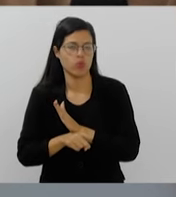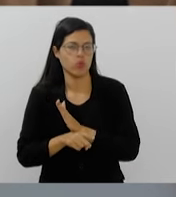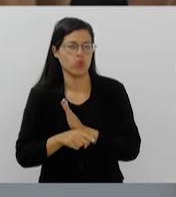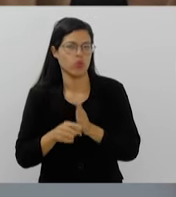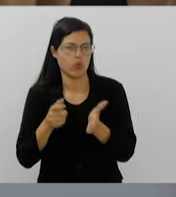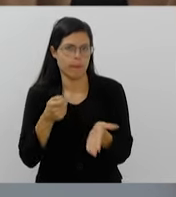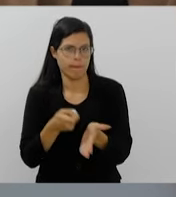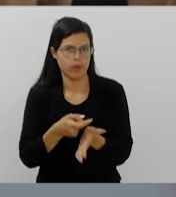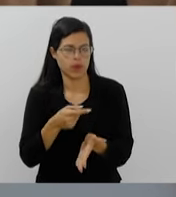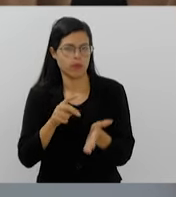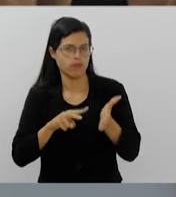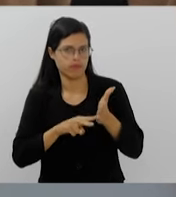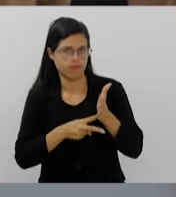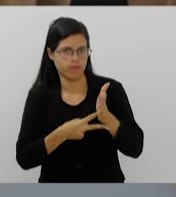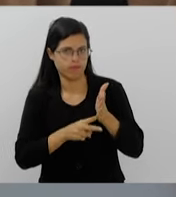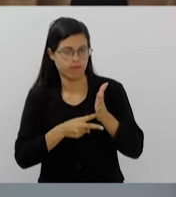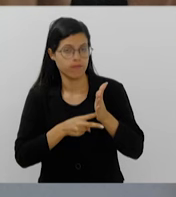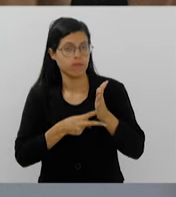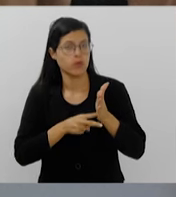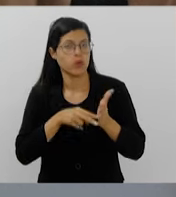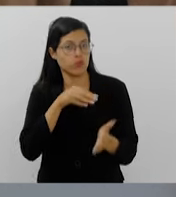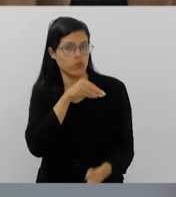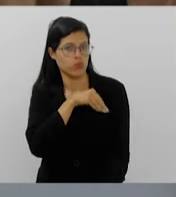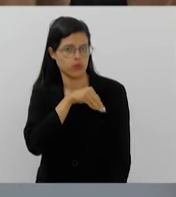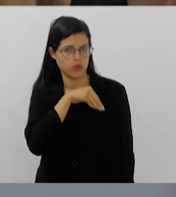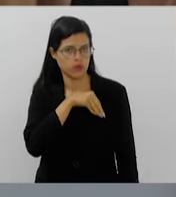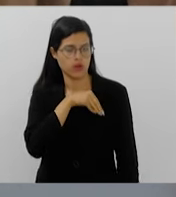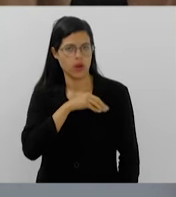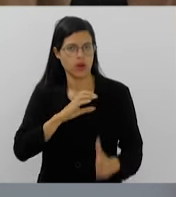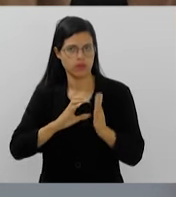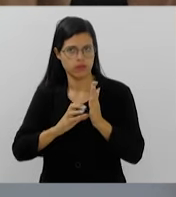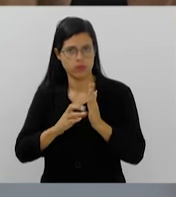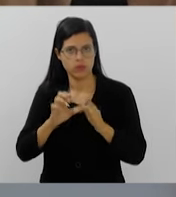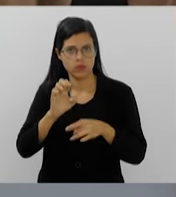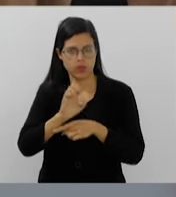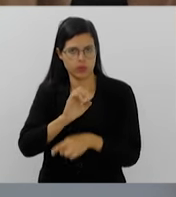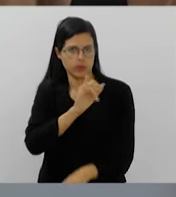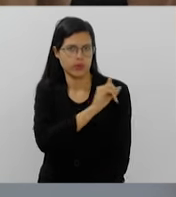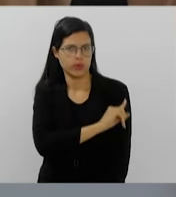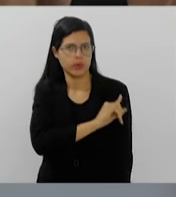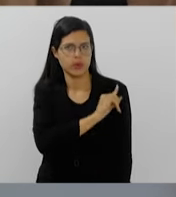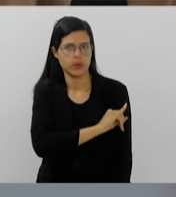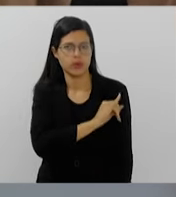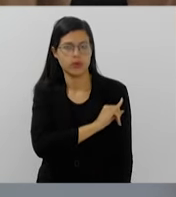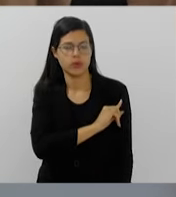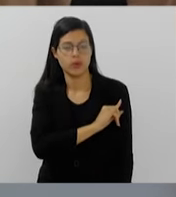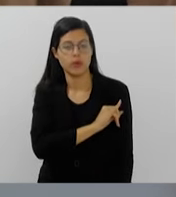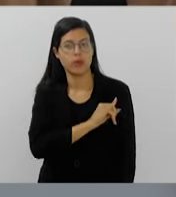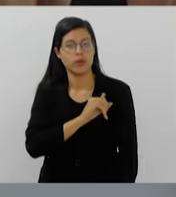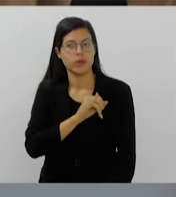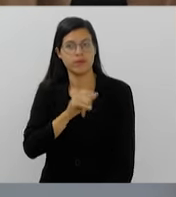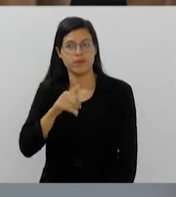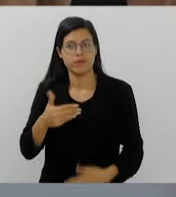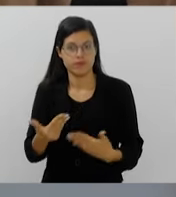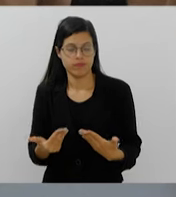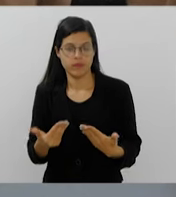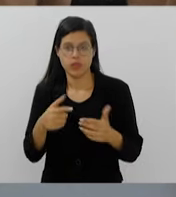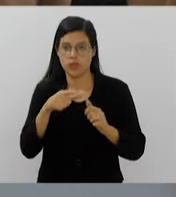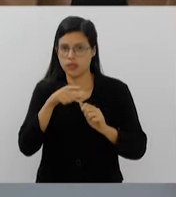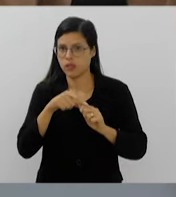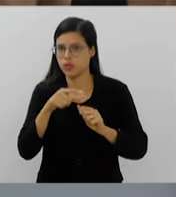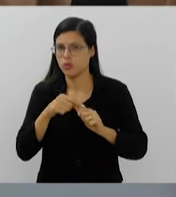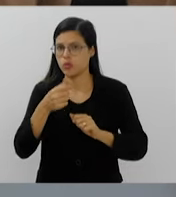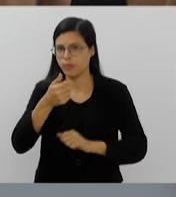folha de pagamento dos servidores públicos no âmbito do Estado do Rio de Janeiro. Dentro da sua lógica, esse artigo